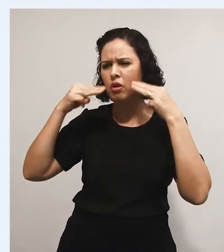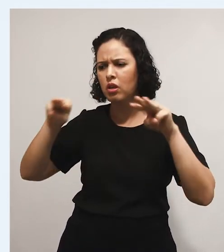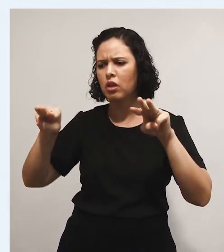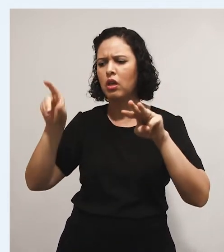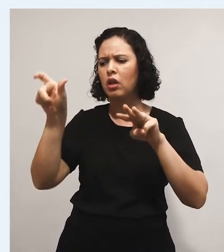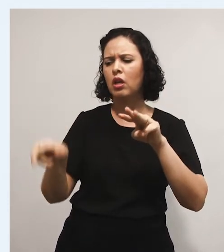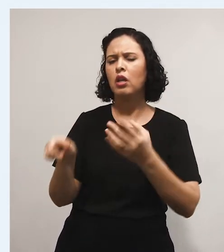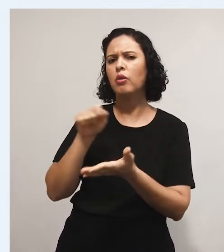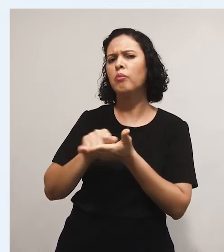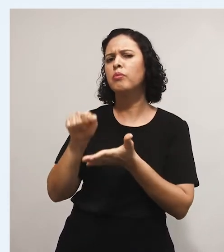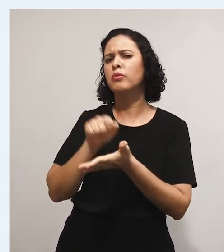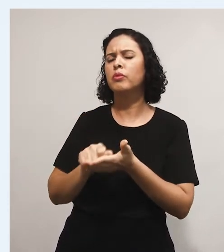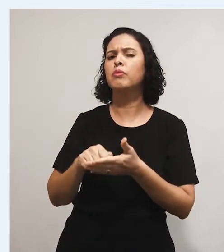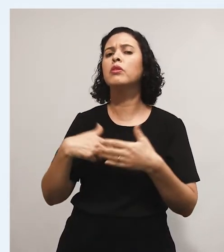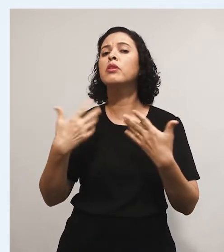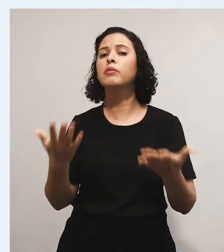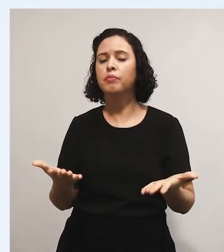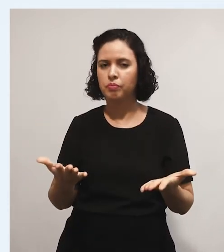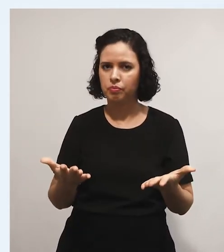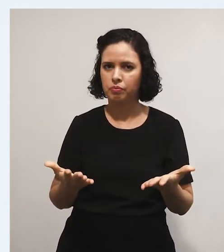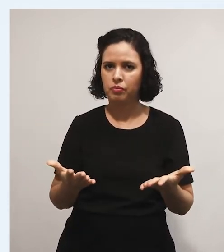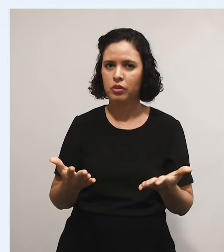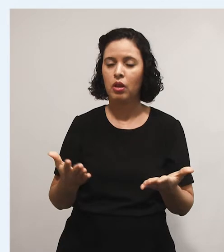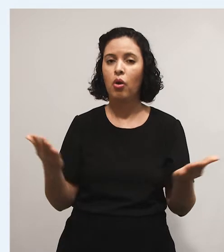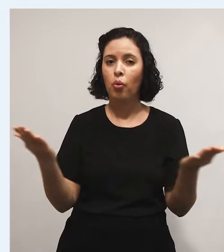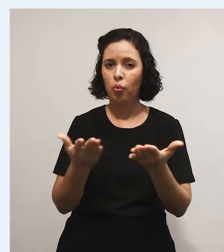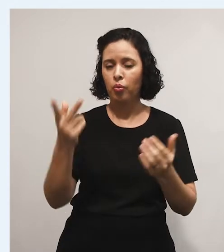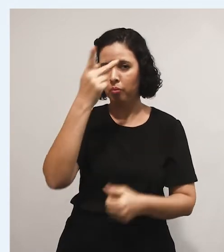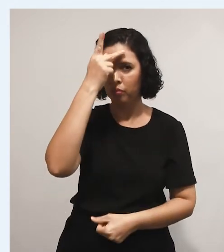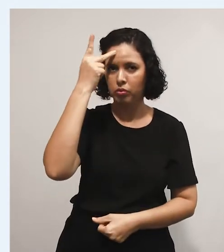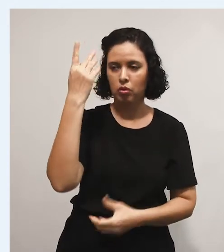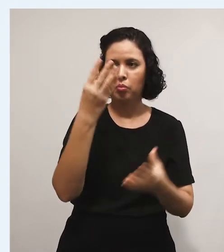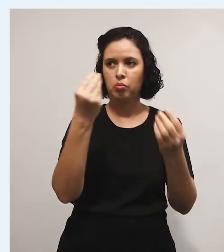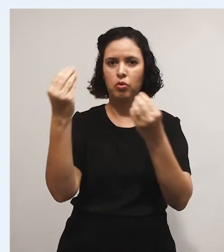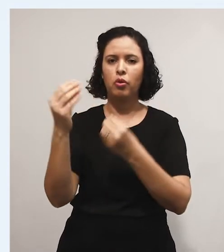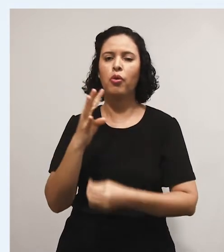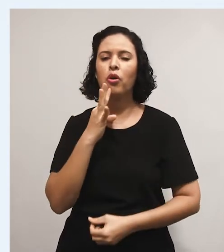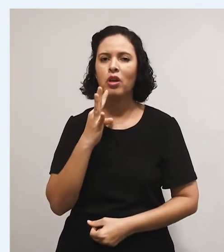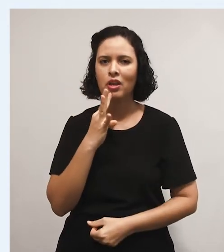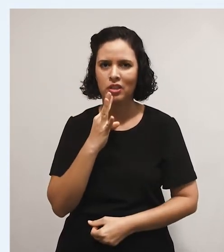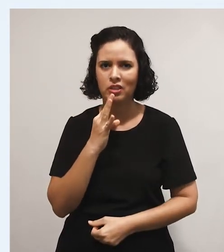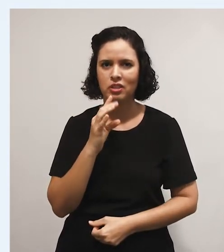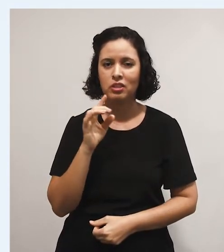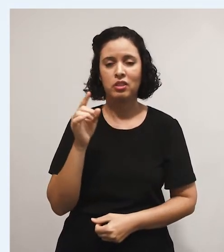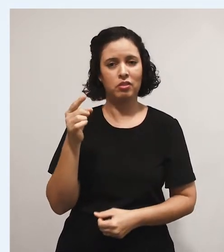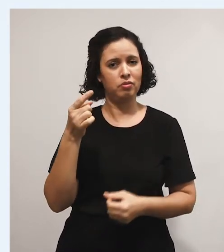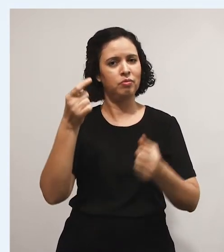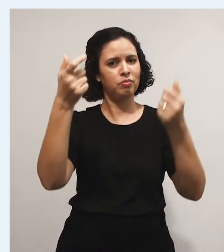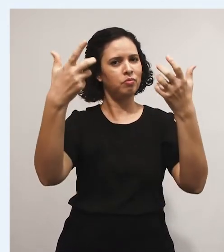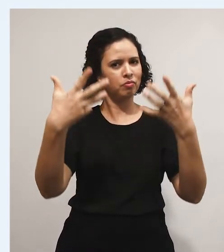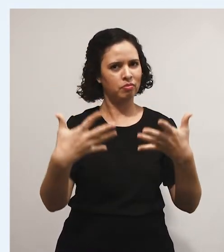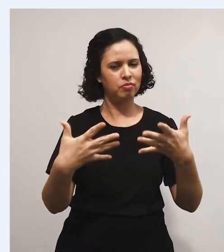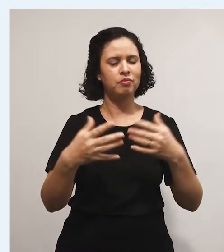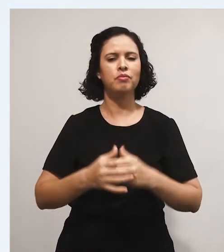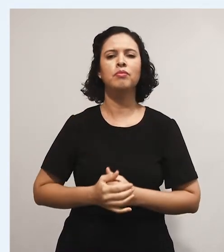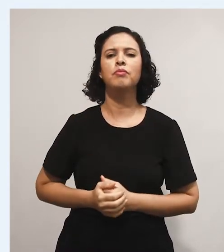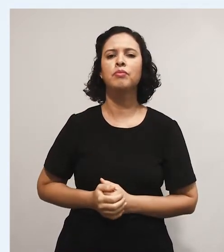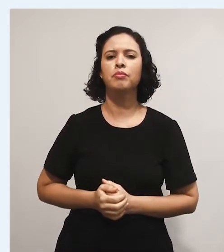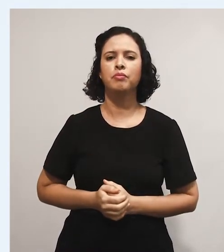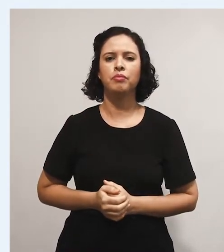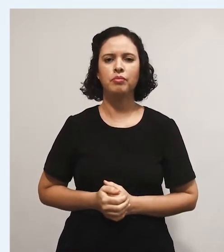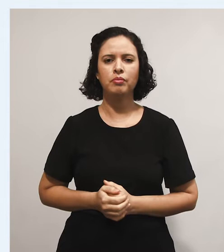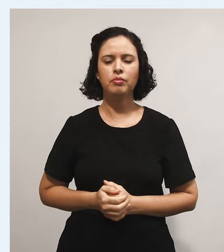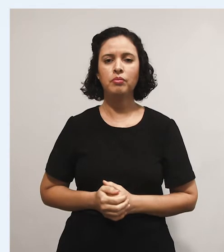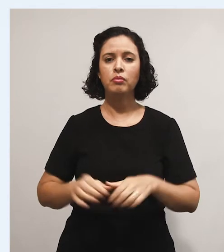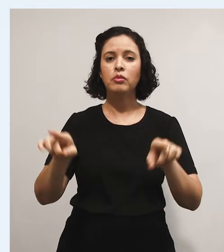esse sujeito, né, que muita gente ouve falar? Ele vai aparecer aqui na nossa abordagem. E também